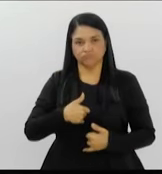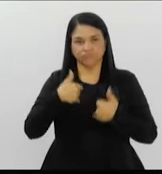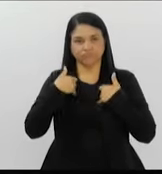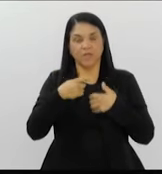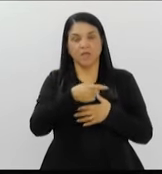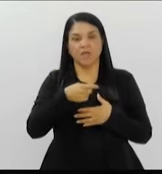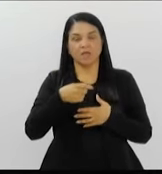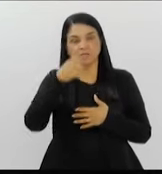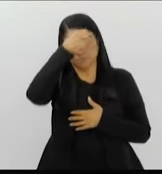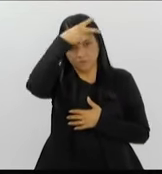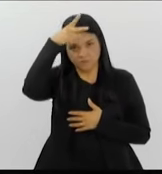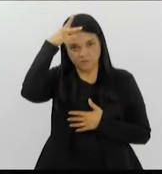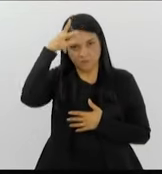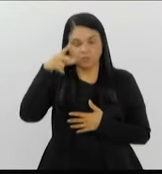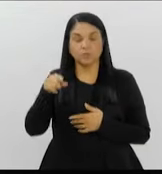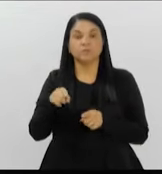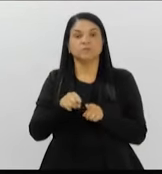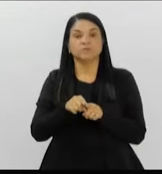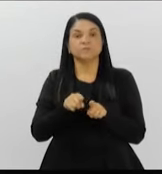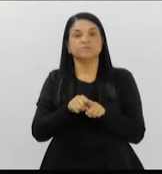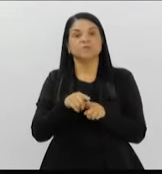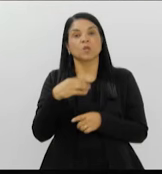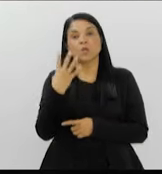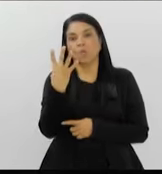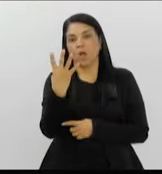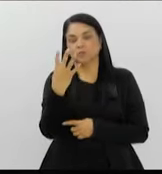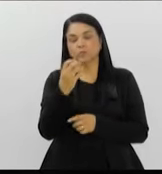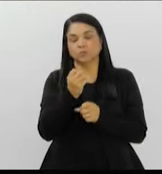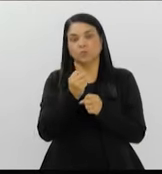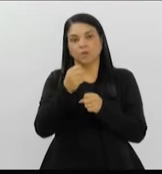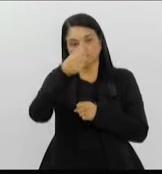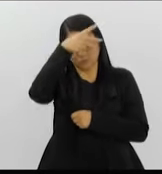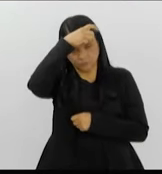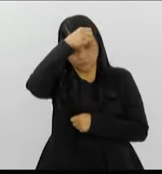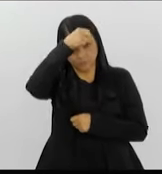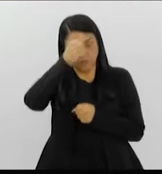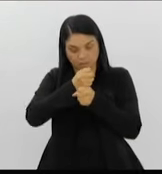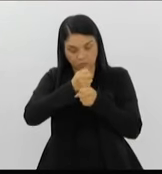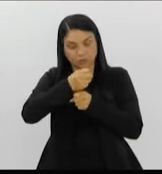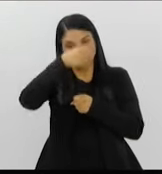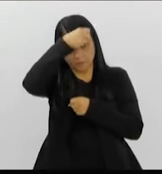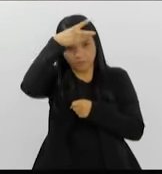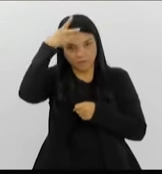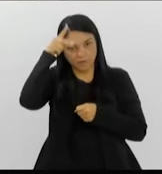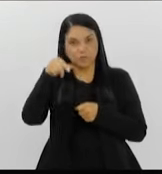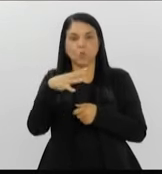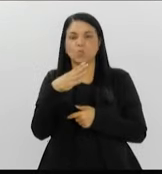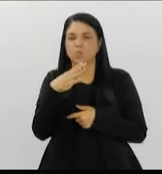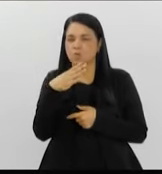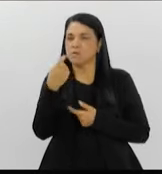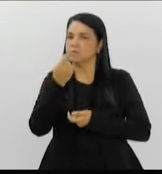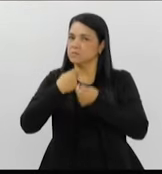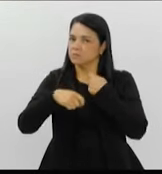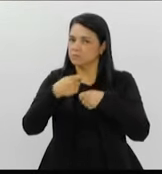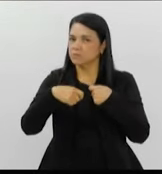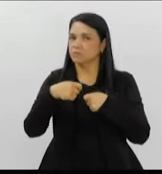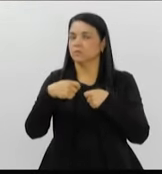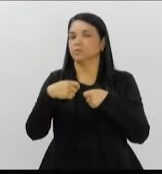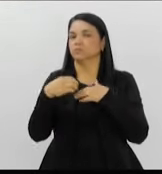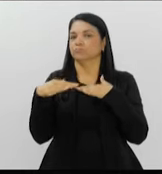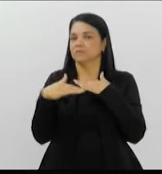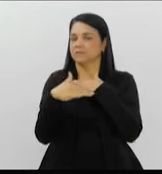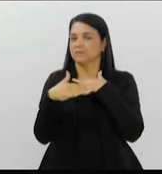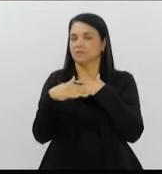Péricles Olivier de Paula, e fui prefeito por 4 anos, e conheço modestamente a administração do município de